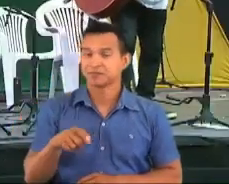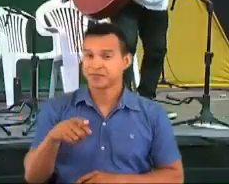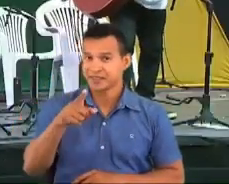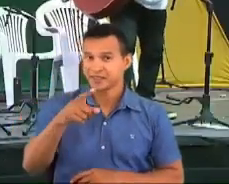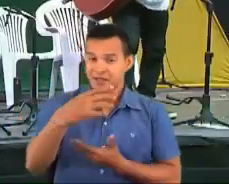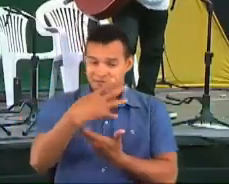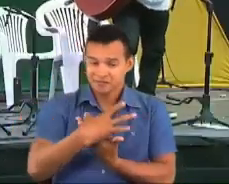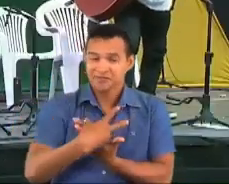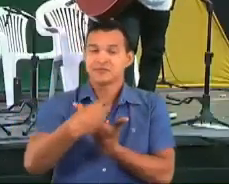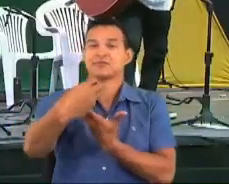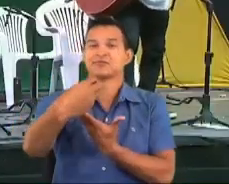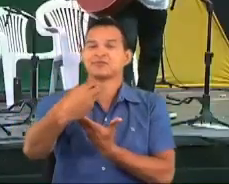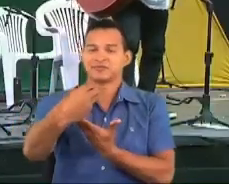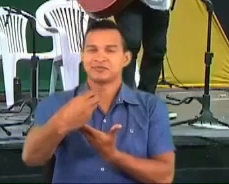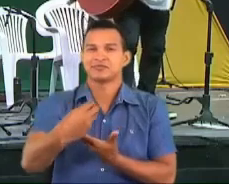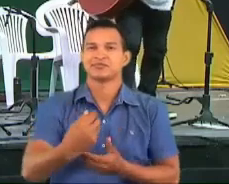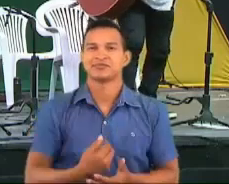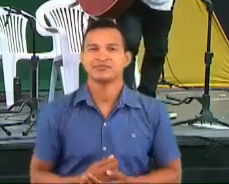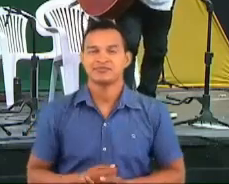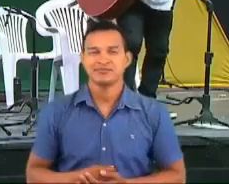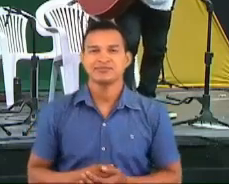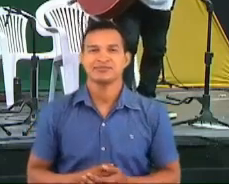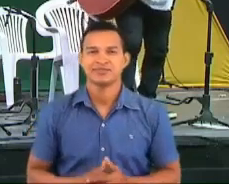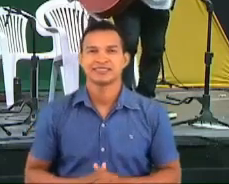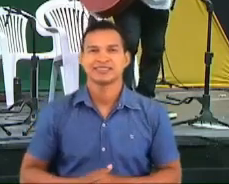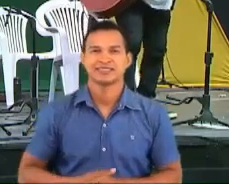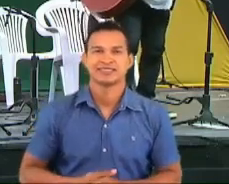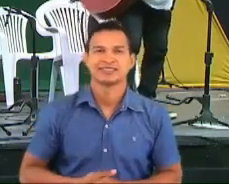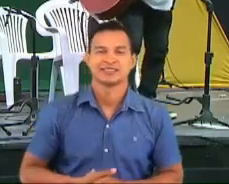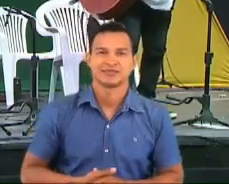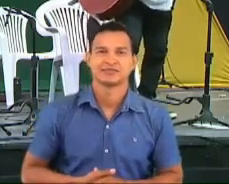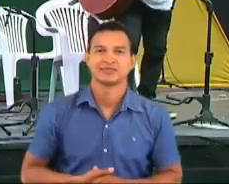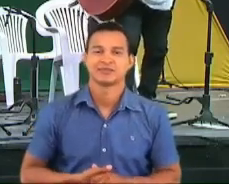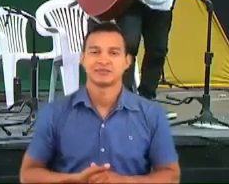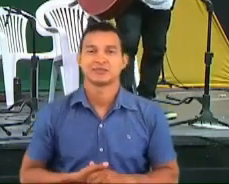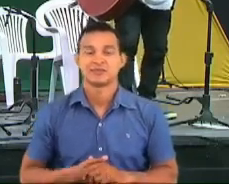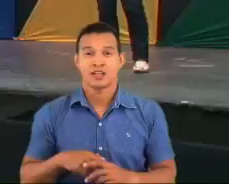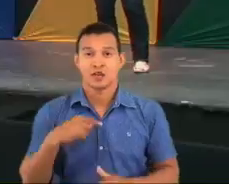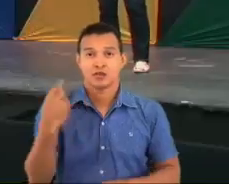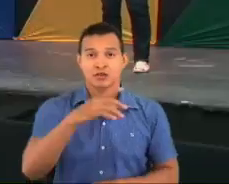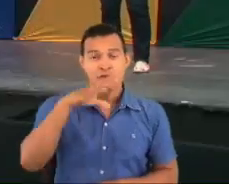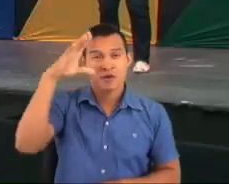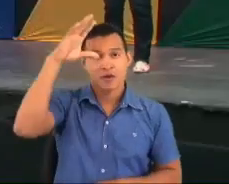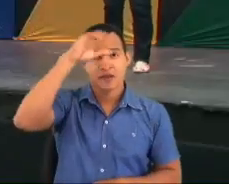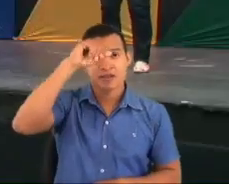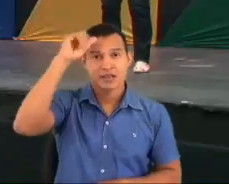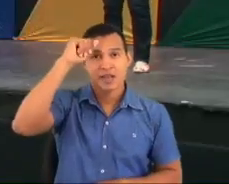agora com a gente aqui, que a gente aprende a ganhar, e às vezes a